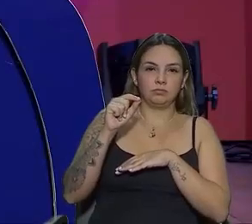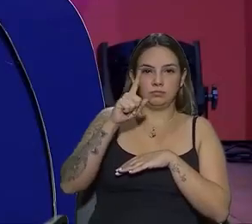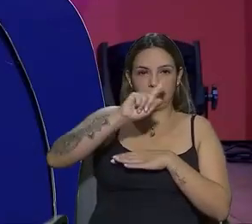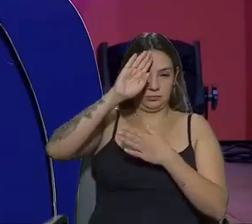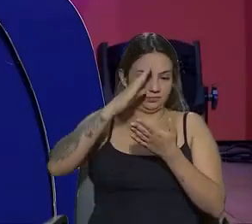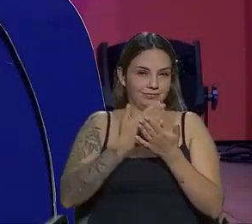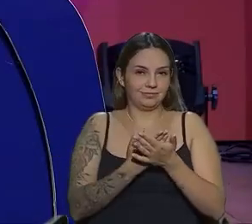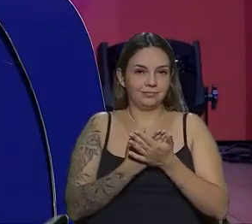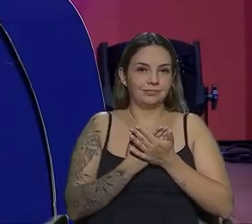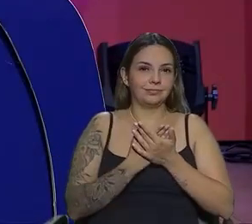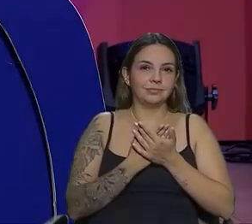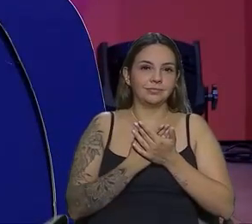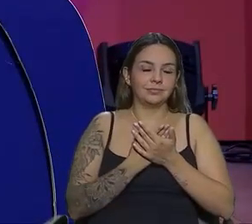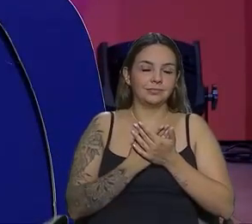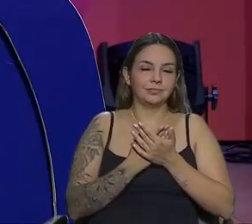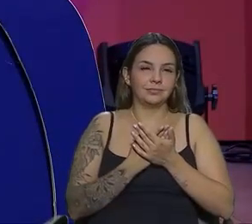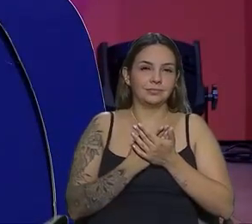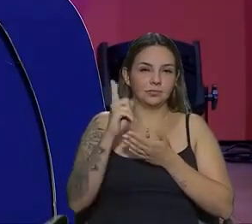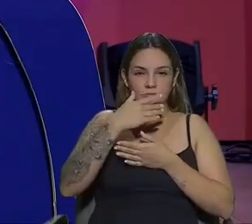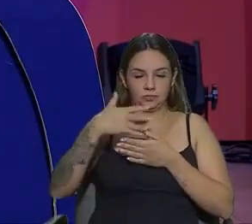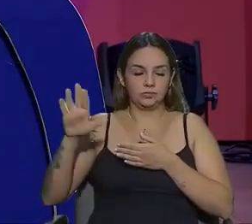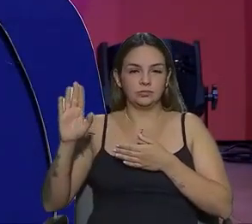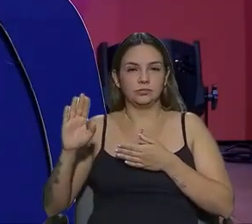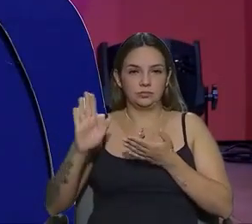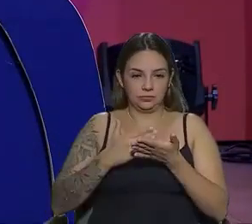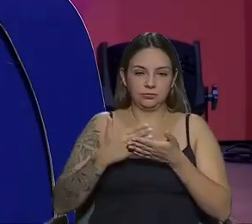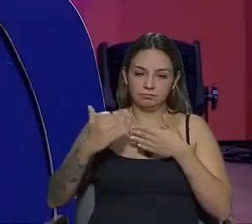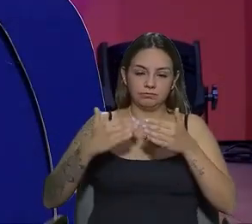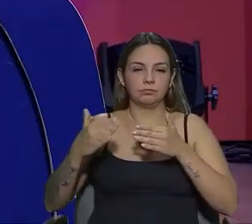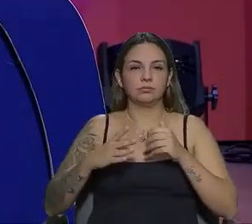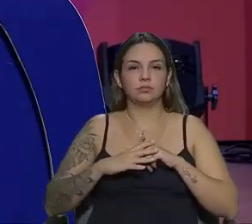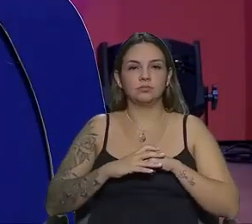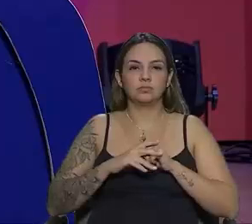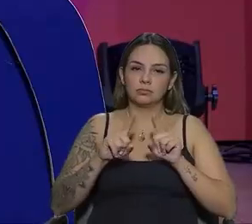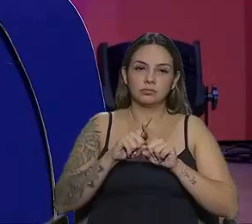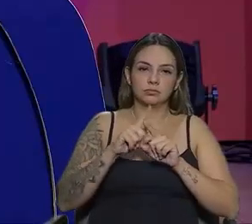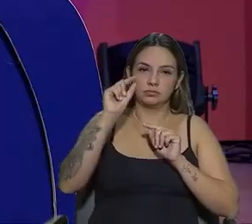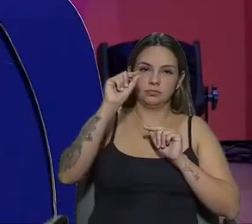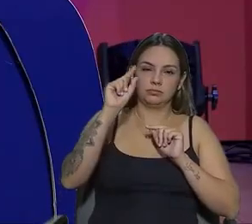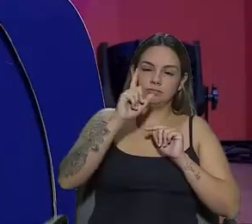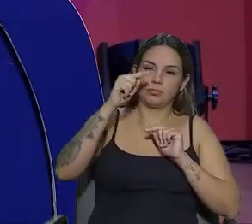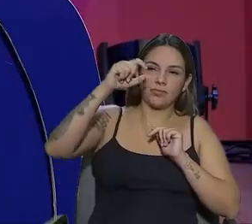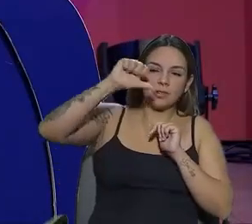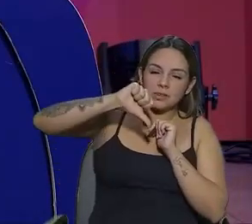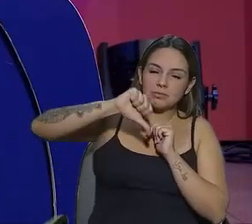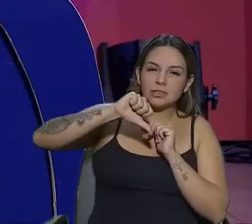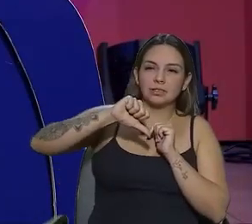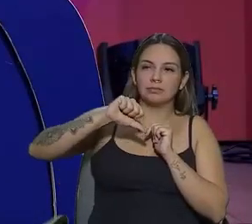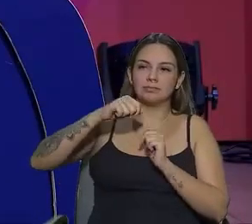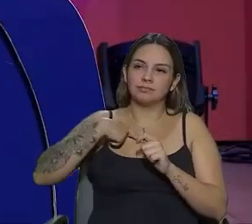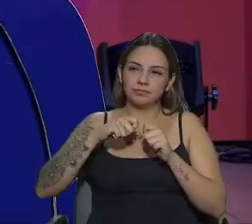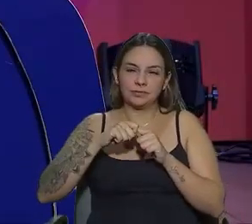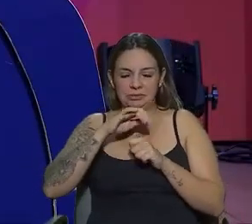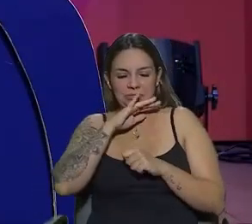se você não tiver um pouquinho disso, você não leva o livro adiante, e também tem que ser um pouco pessimista, né? No sentido, eu